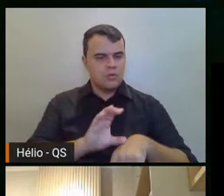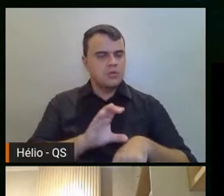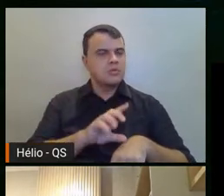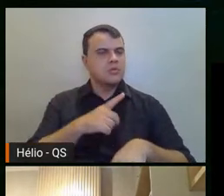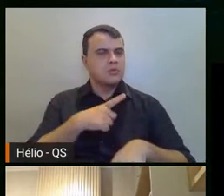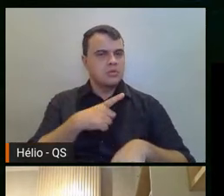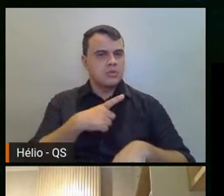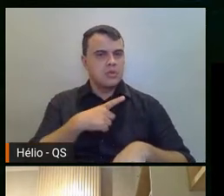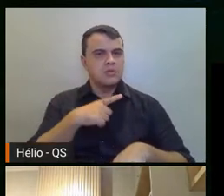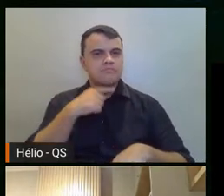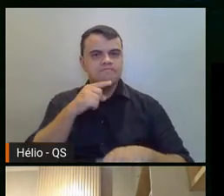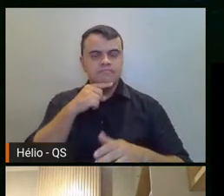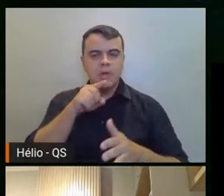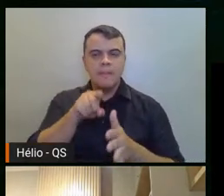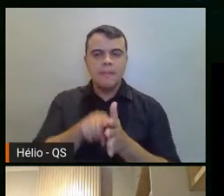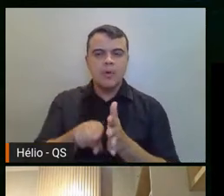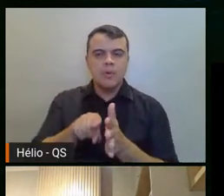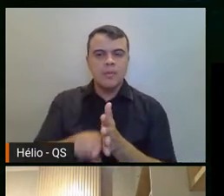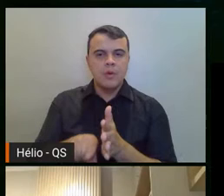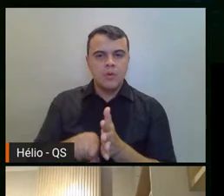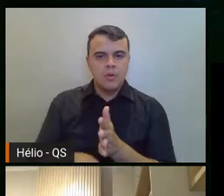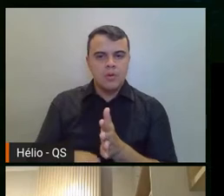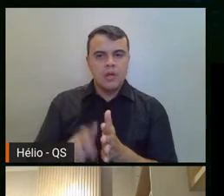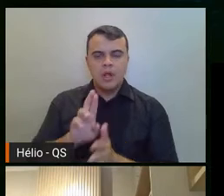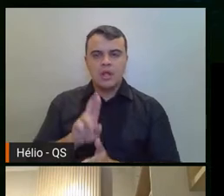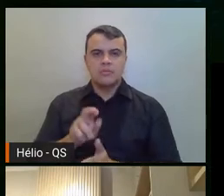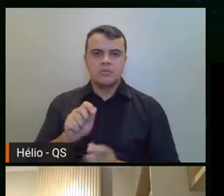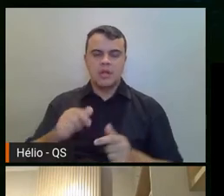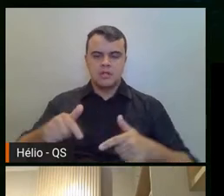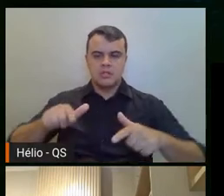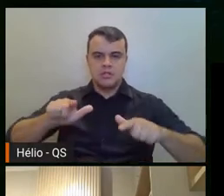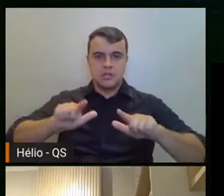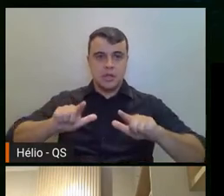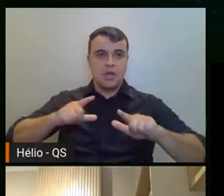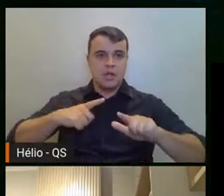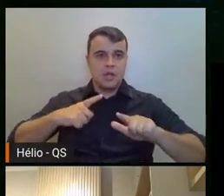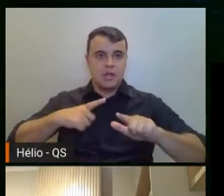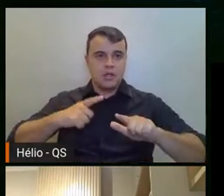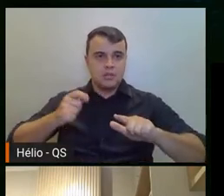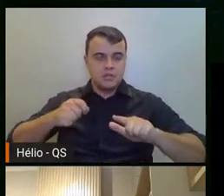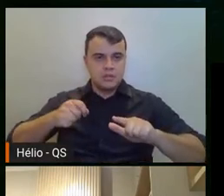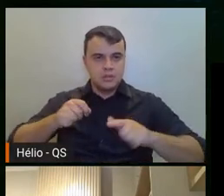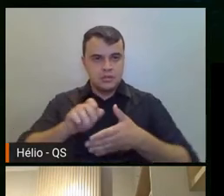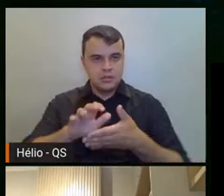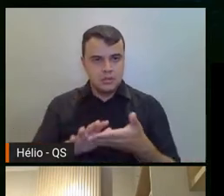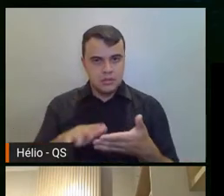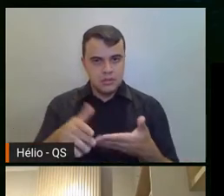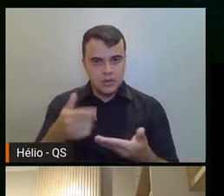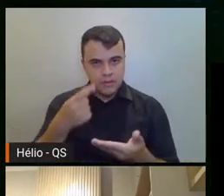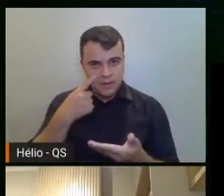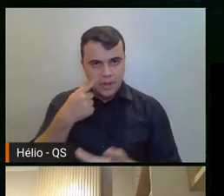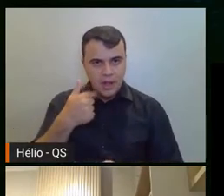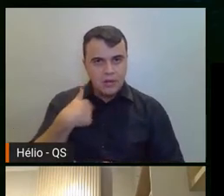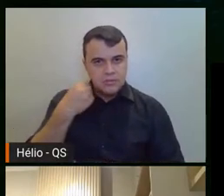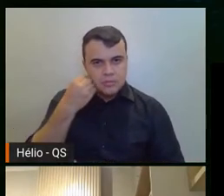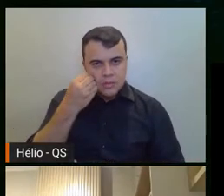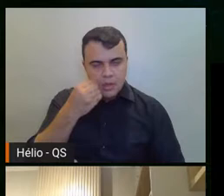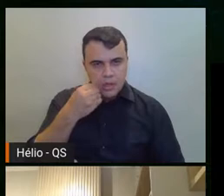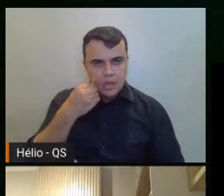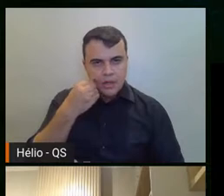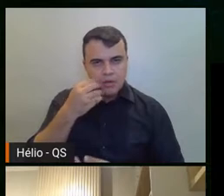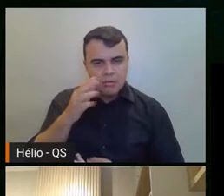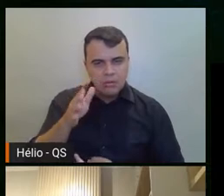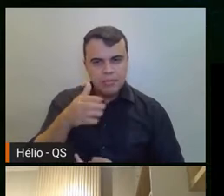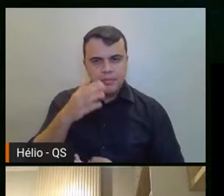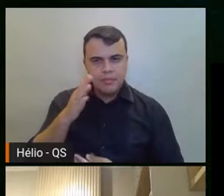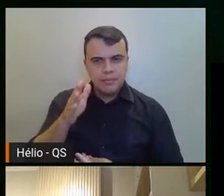um questionário no final para você conseguir emitir o certificado depois de concluir todas as tarefas então se eu ficar tentando aqui de qualquer jeito